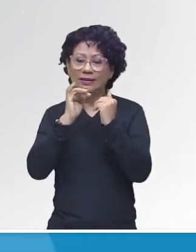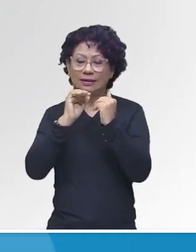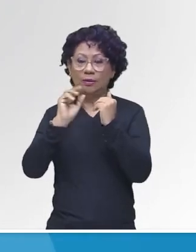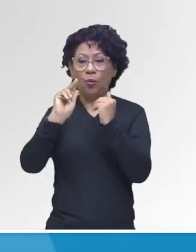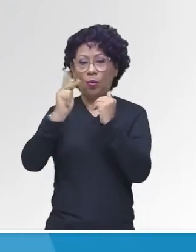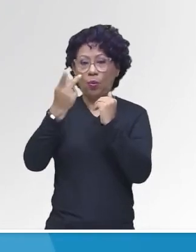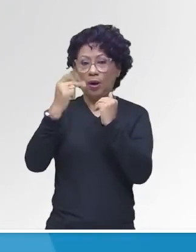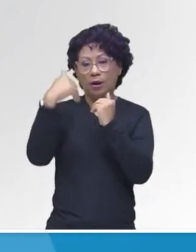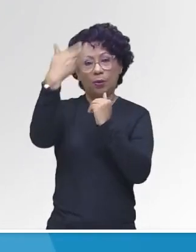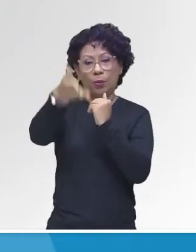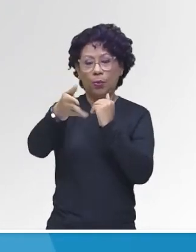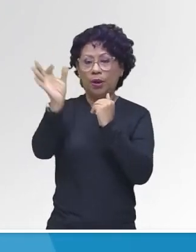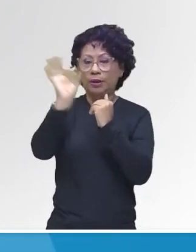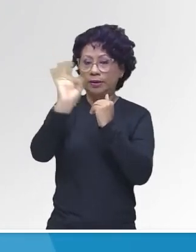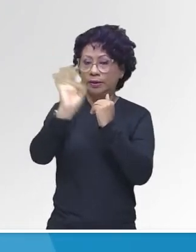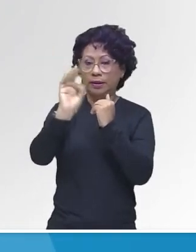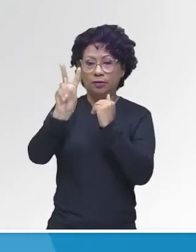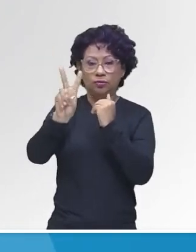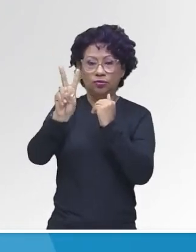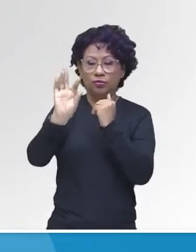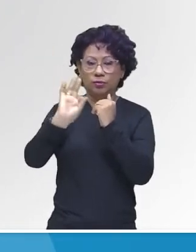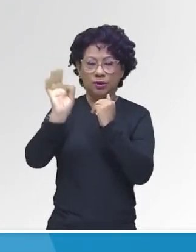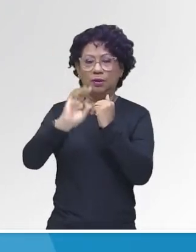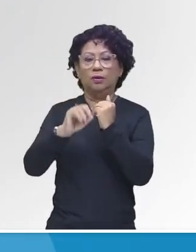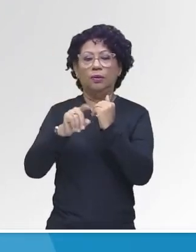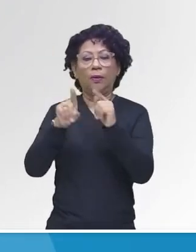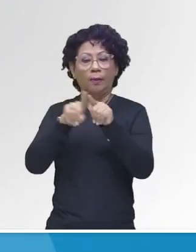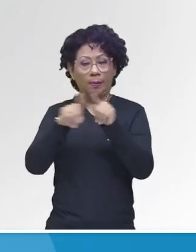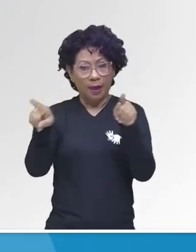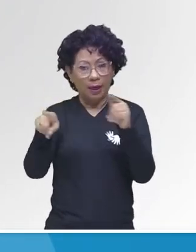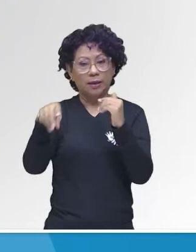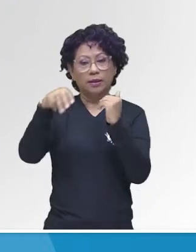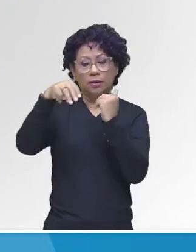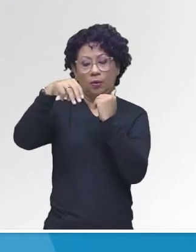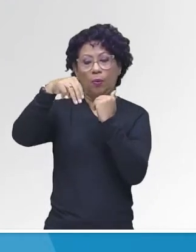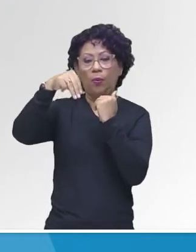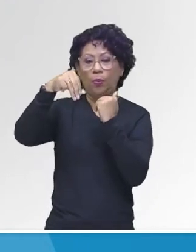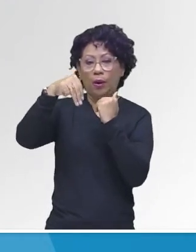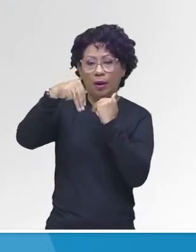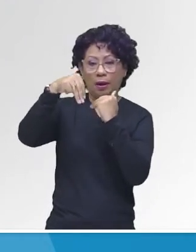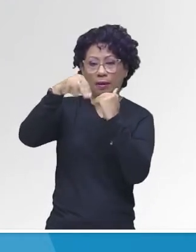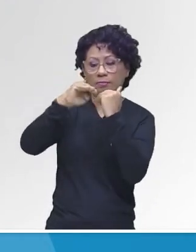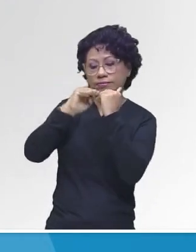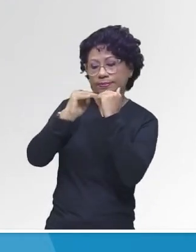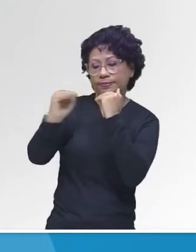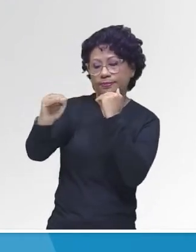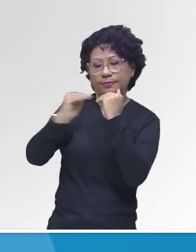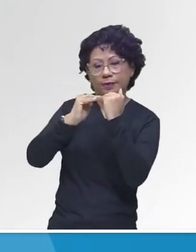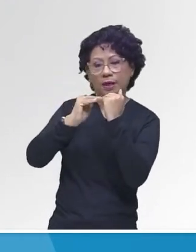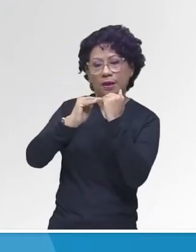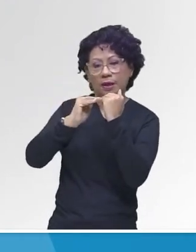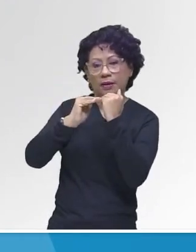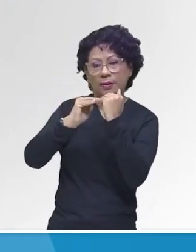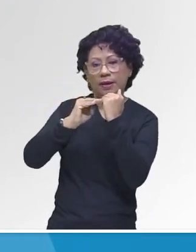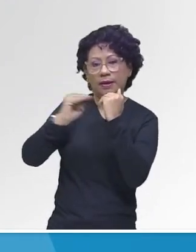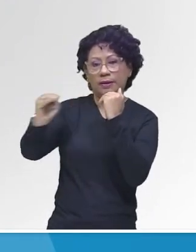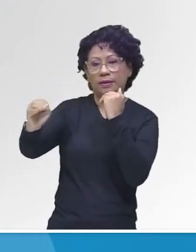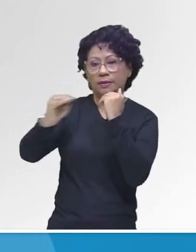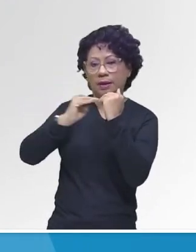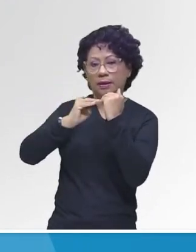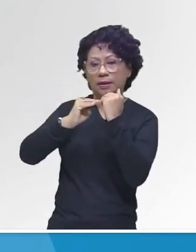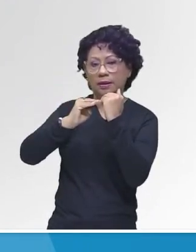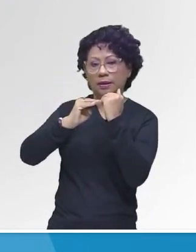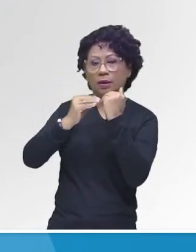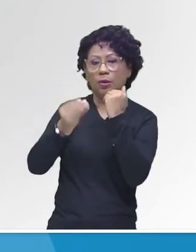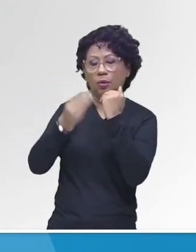pouco, ele não pertencia a nenhum dos dois, né? No caso do ponto M, ele já pertence aos dois planos. Pertence tanto ao plano